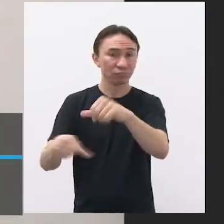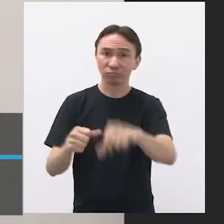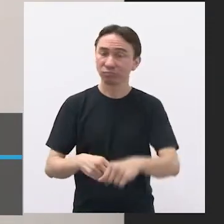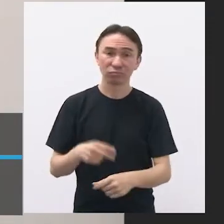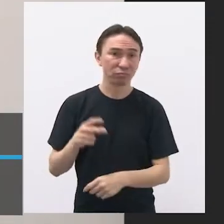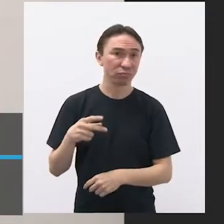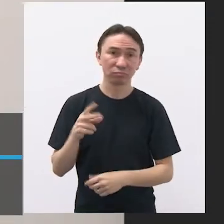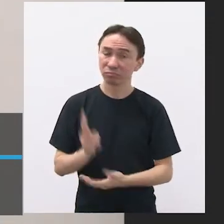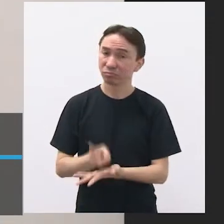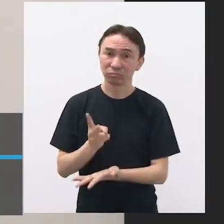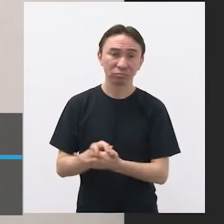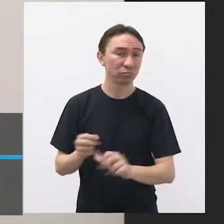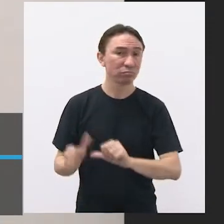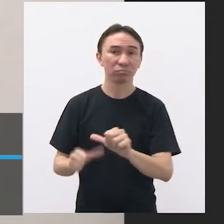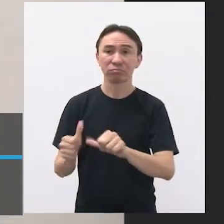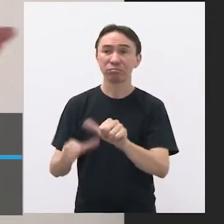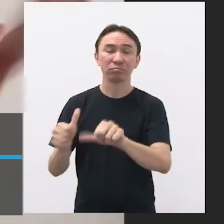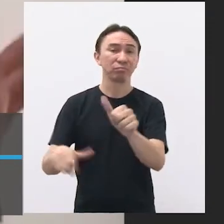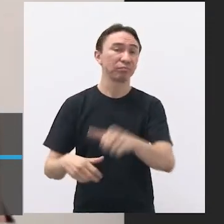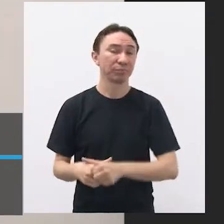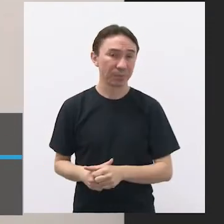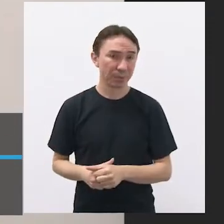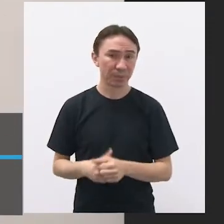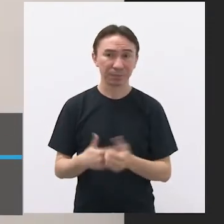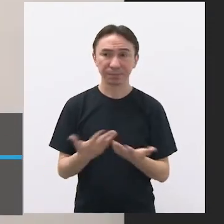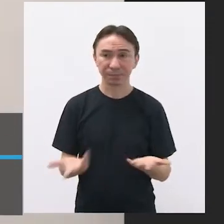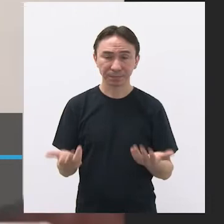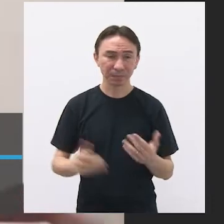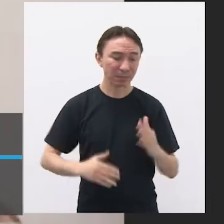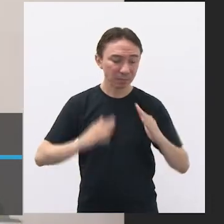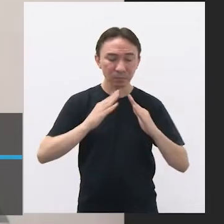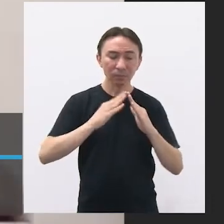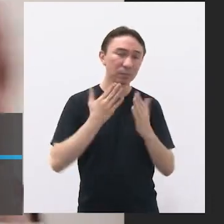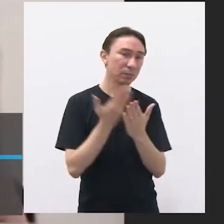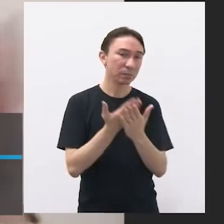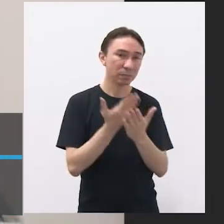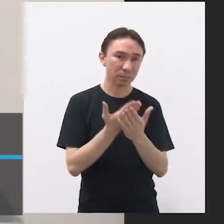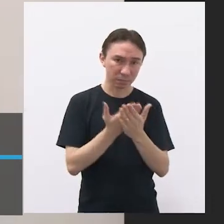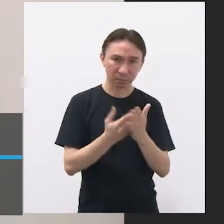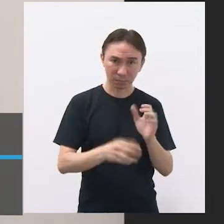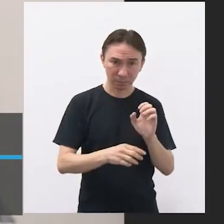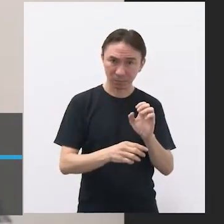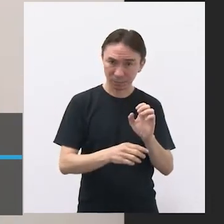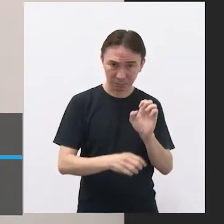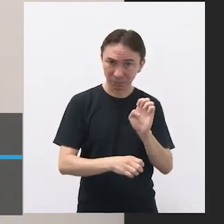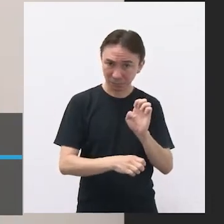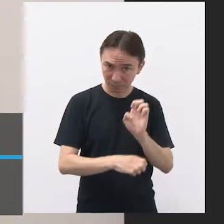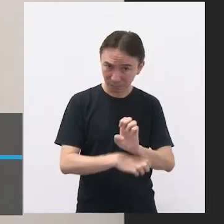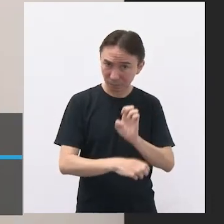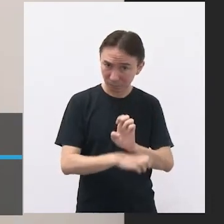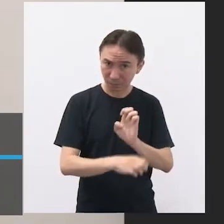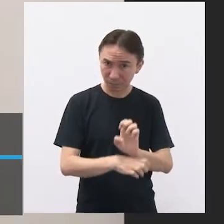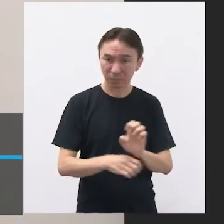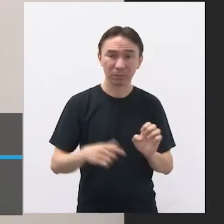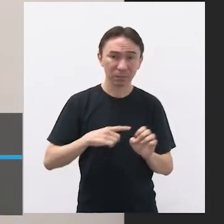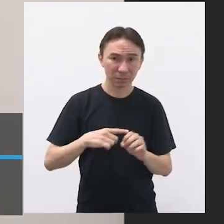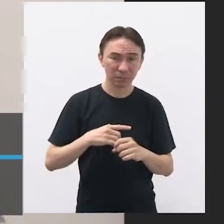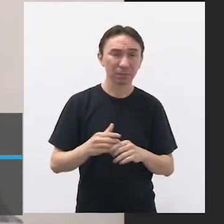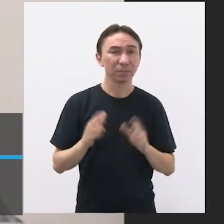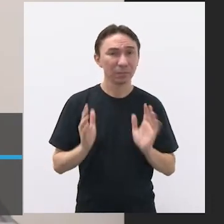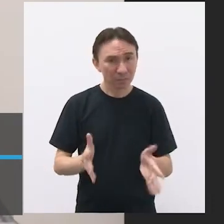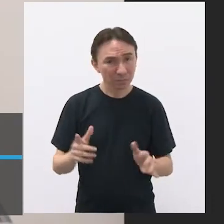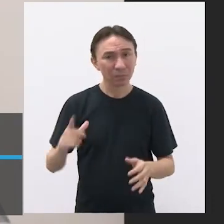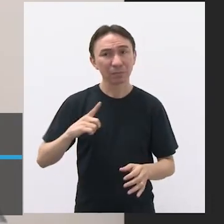dinâmicos. Na rede, aí é possível, tem um trabalho produzido por um educador estadunidense, que